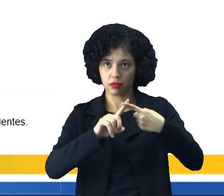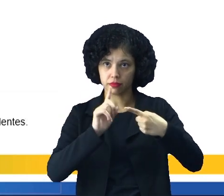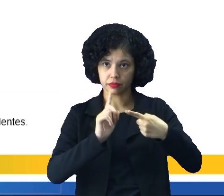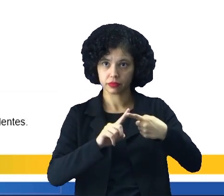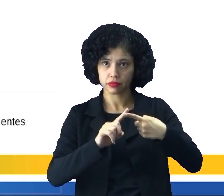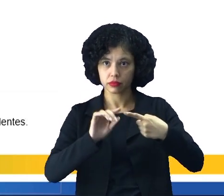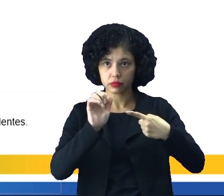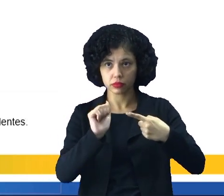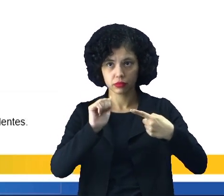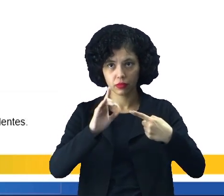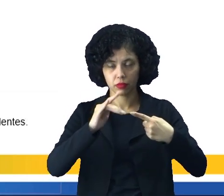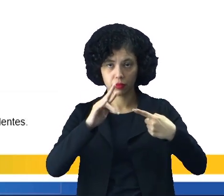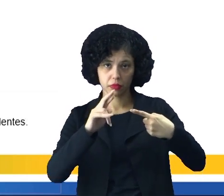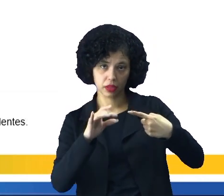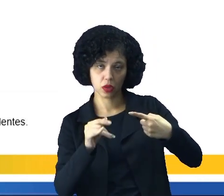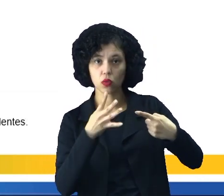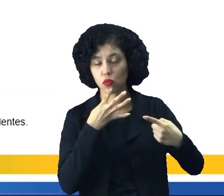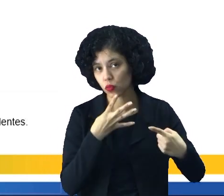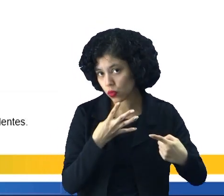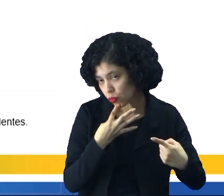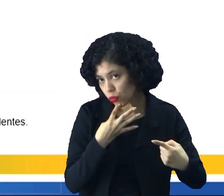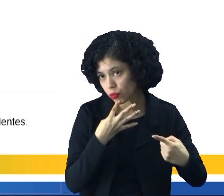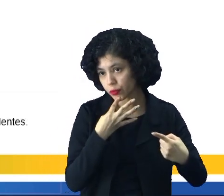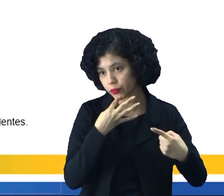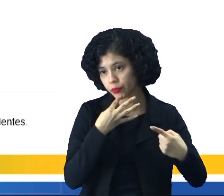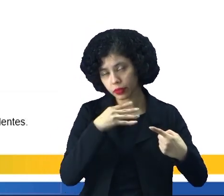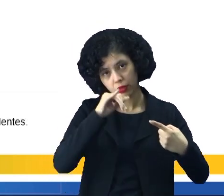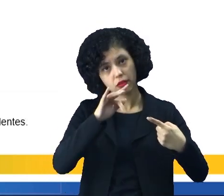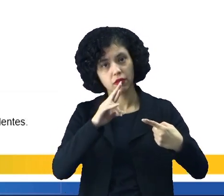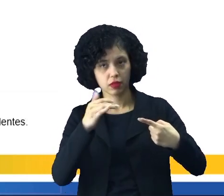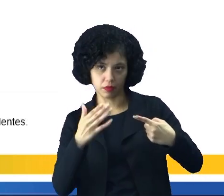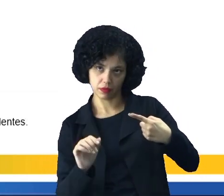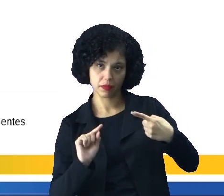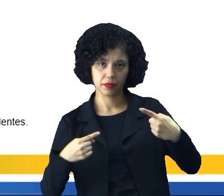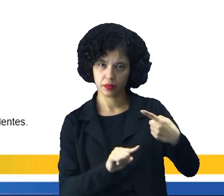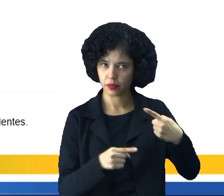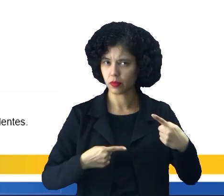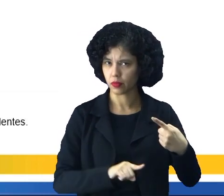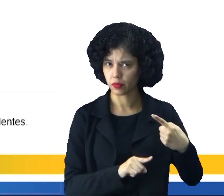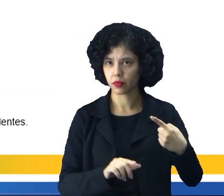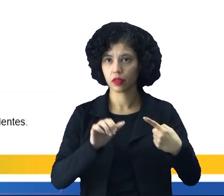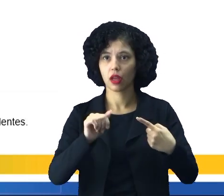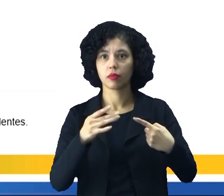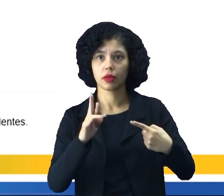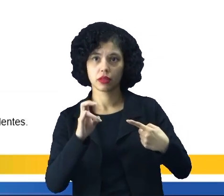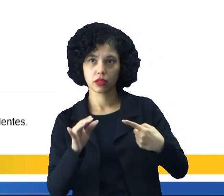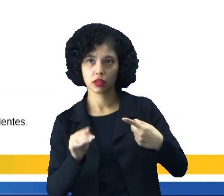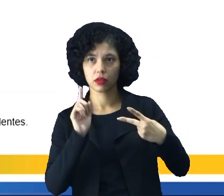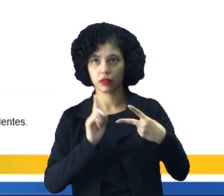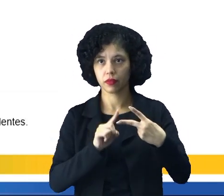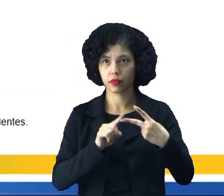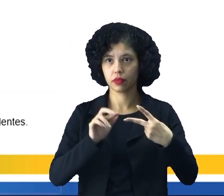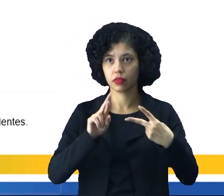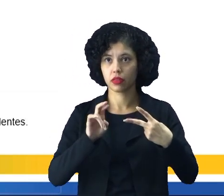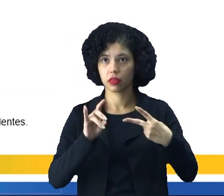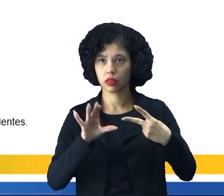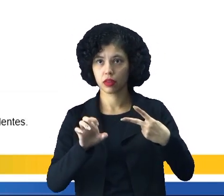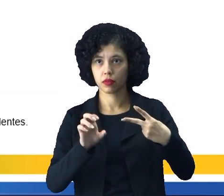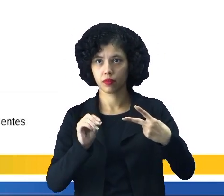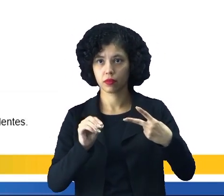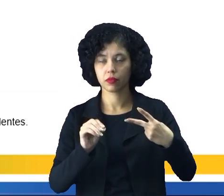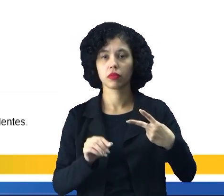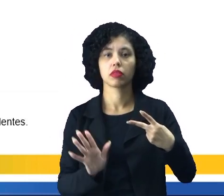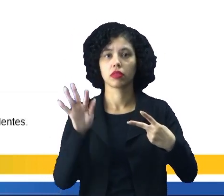de apêndice, bastante conhecida por sua inflamação, provocando então o chamado apendicite. O reto termina